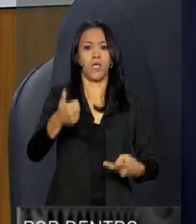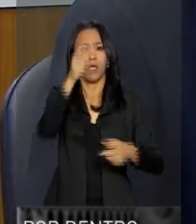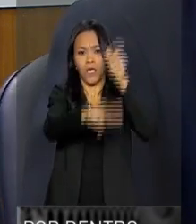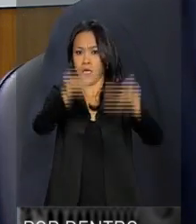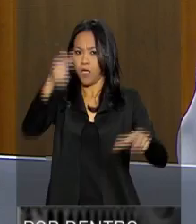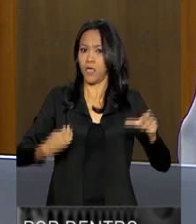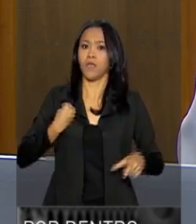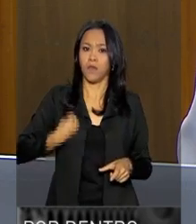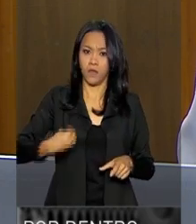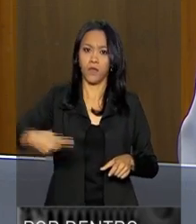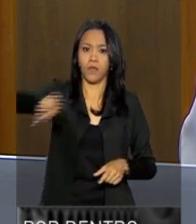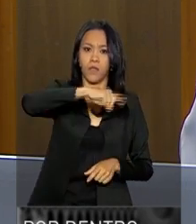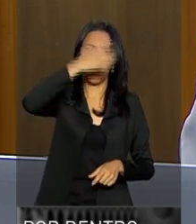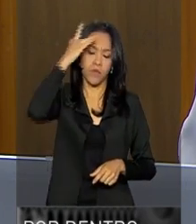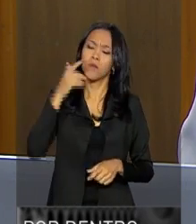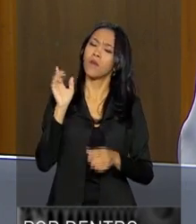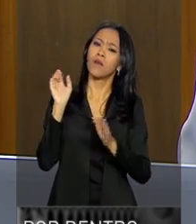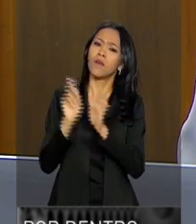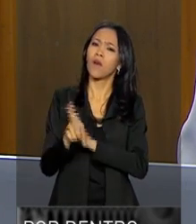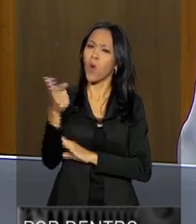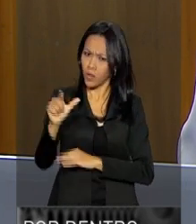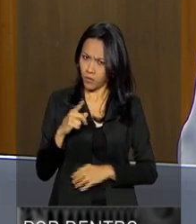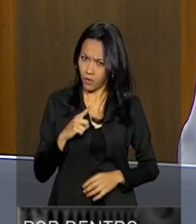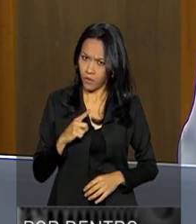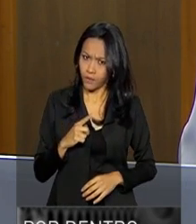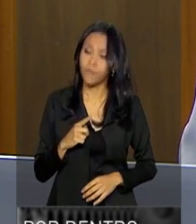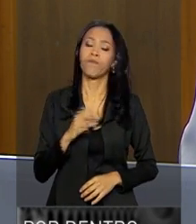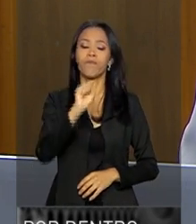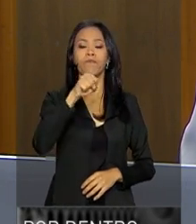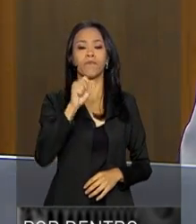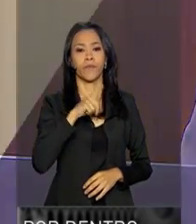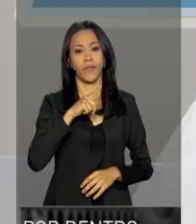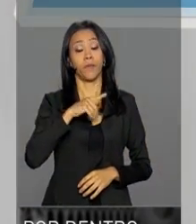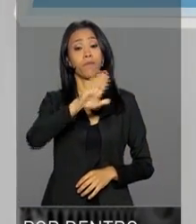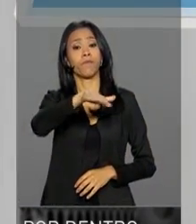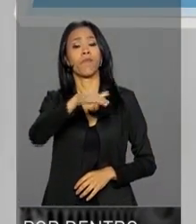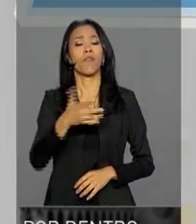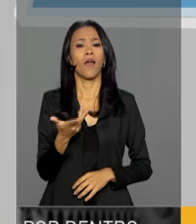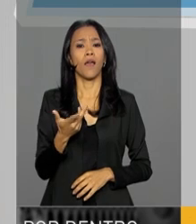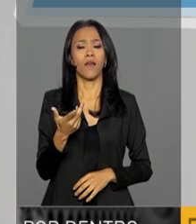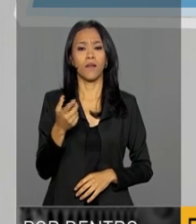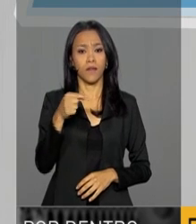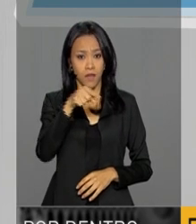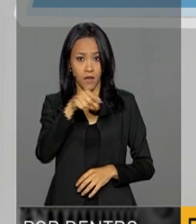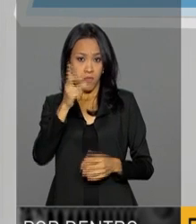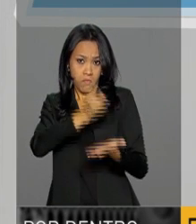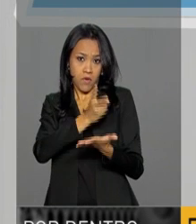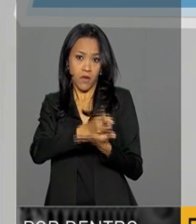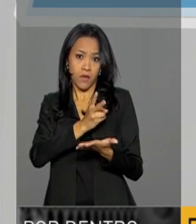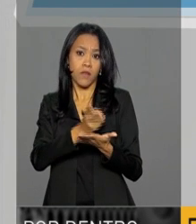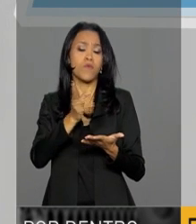pessoas fátima você tem mais uma pergunta pelo ministro na quinta então ministro ainda nessa abordando a questão financeira